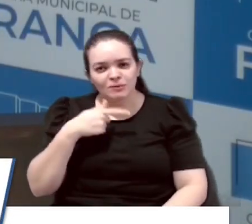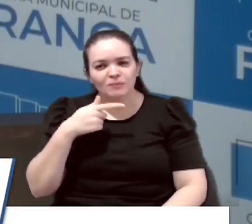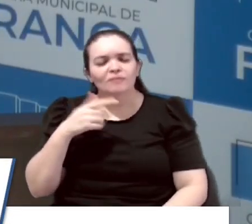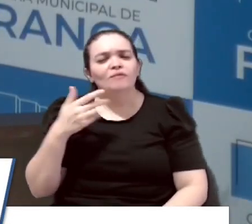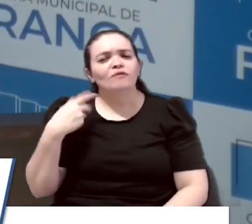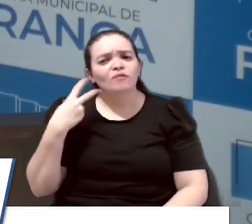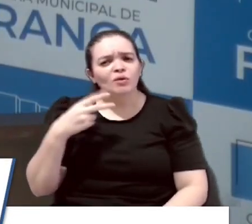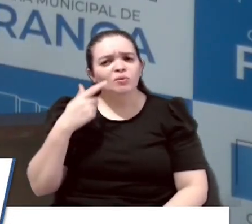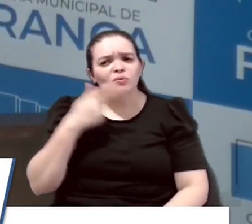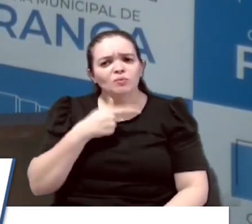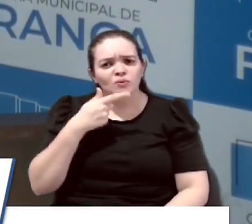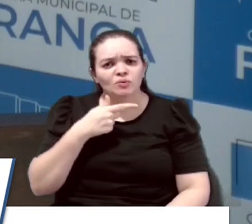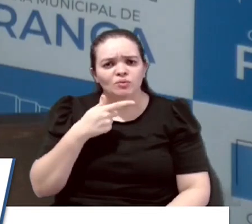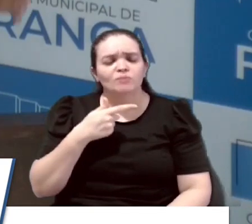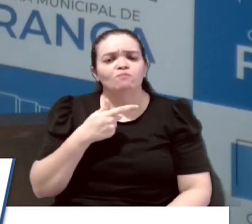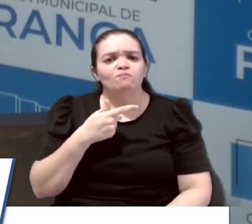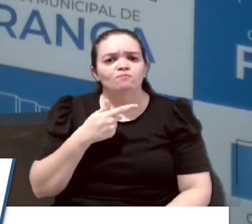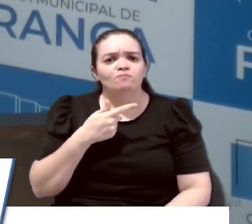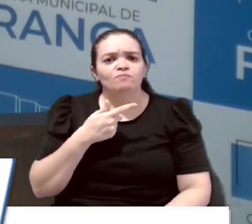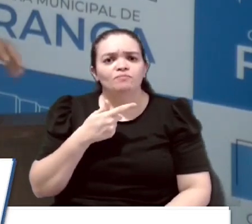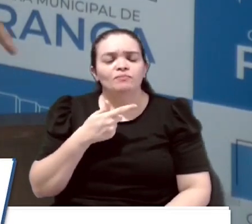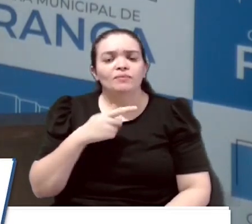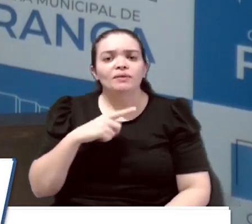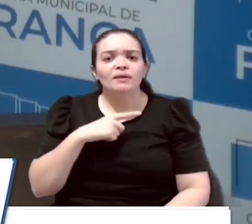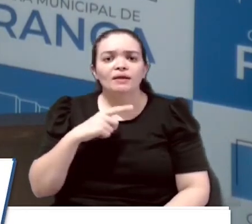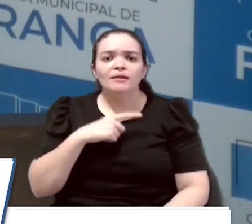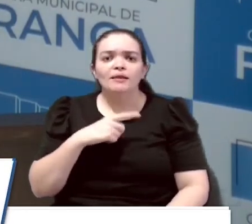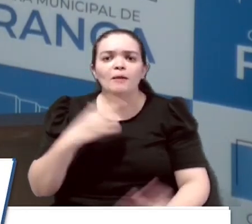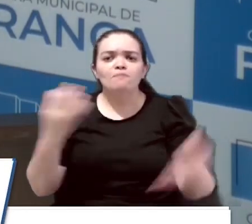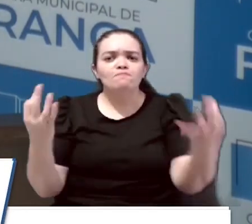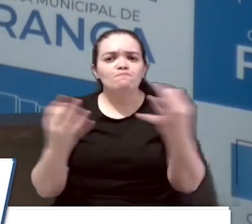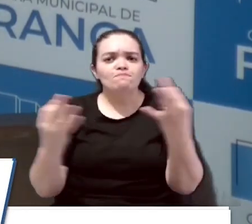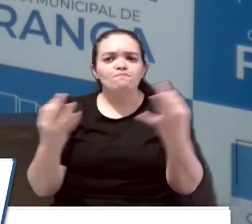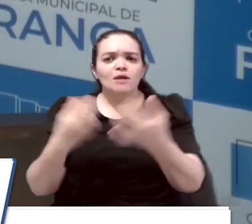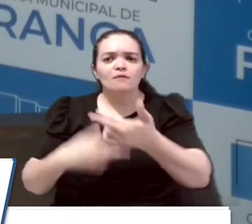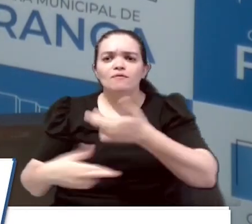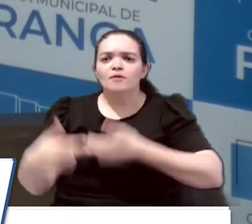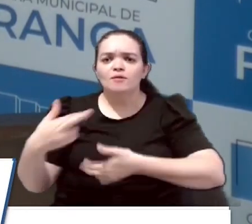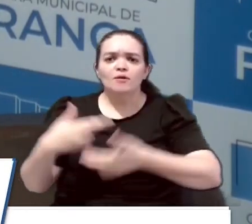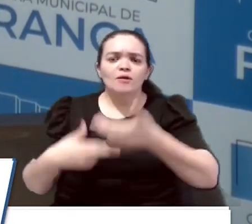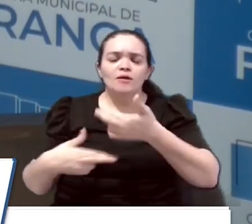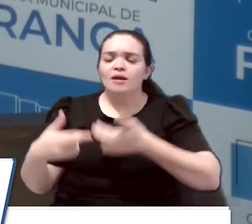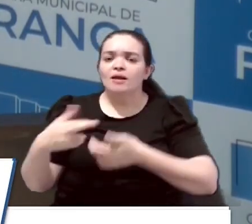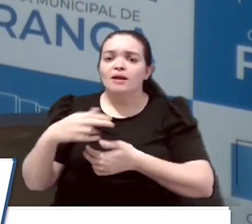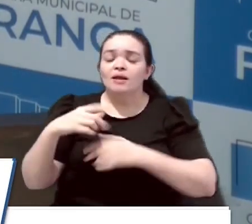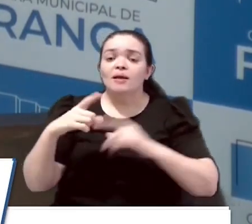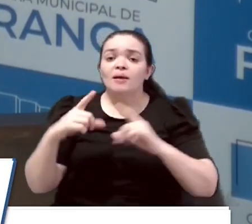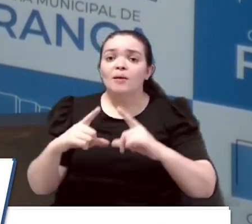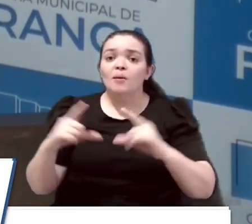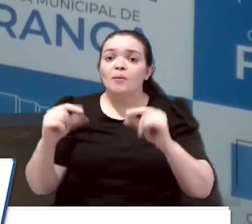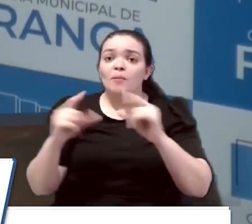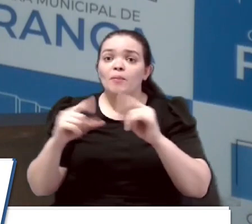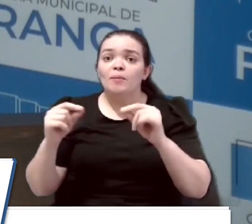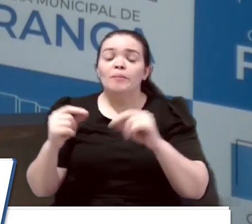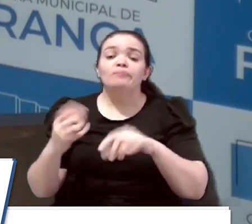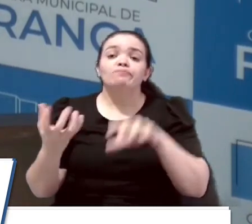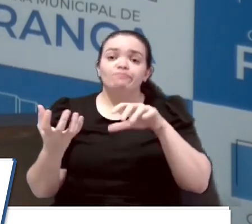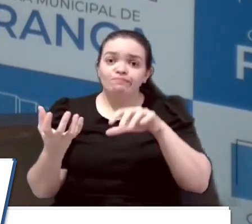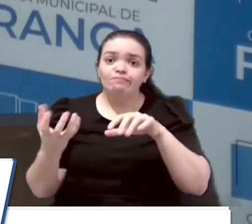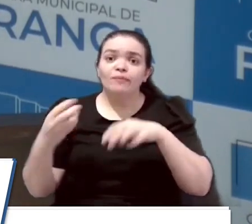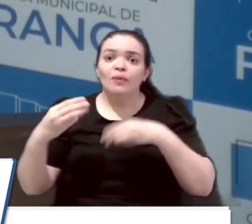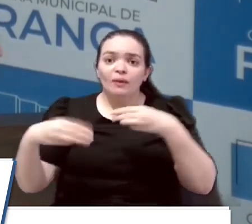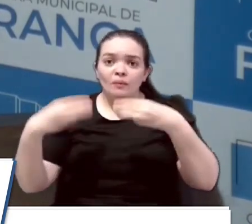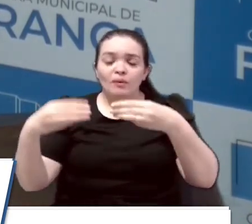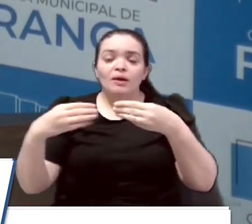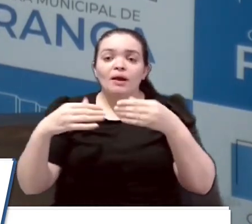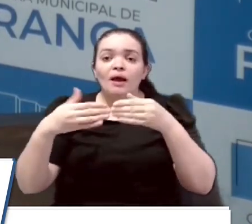Pelizaro é um vereador que tem um excelente relacionamento em Brasília com os ministros, então ele abre as portas,